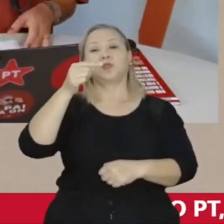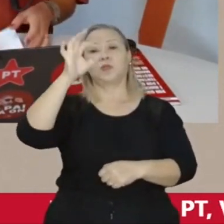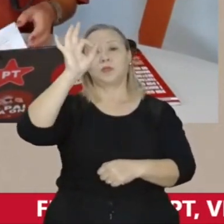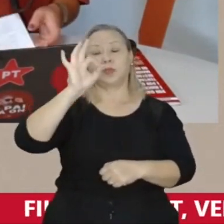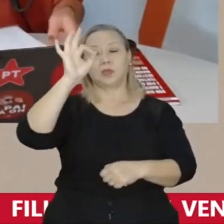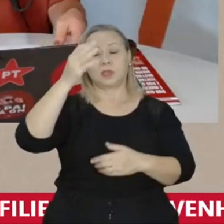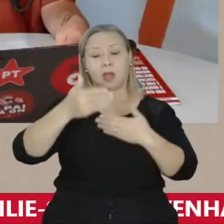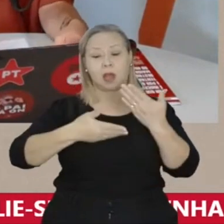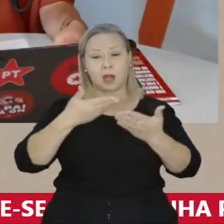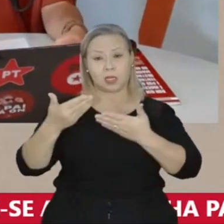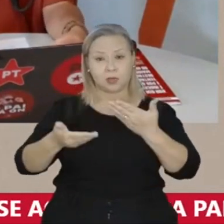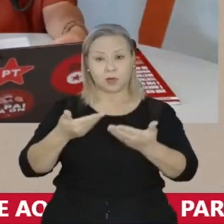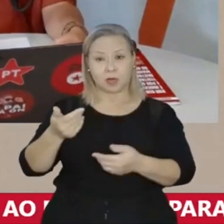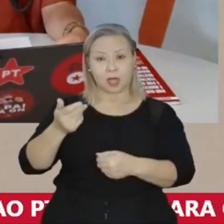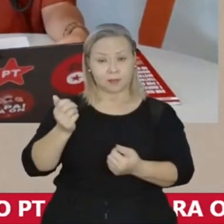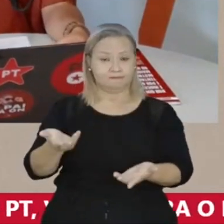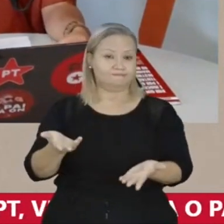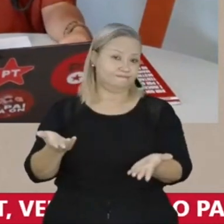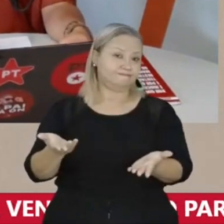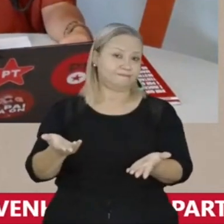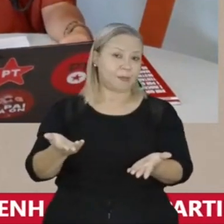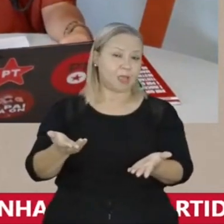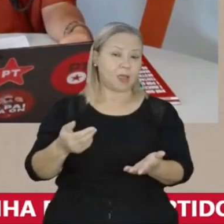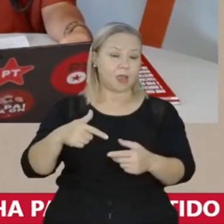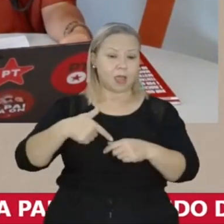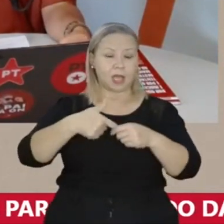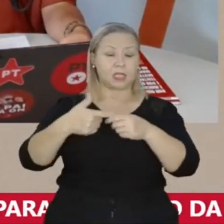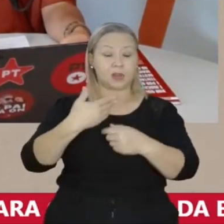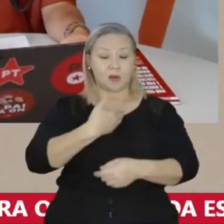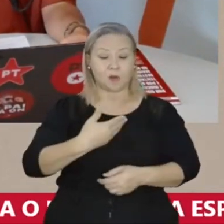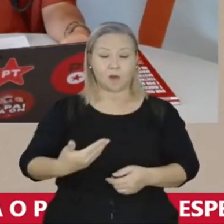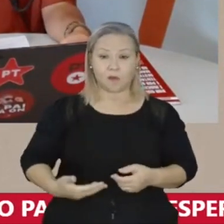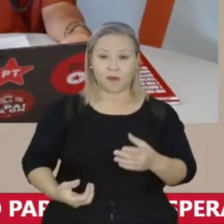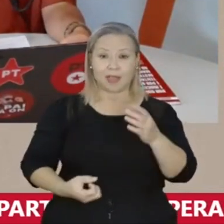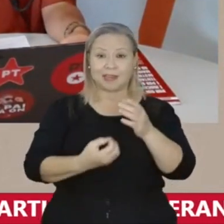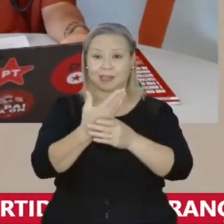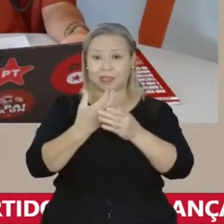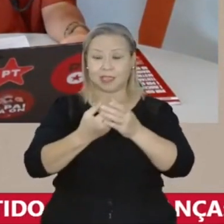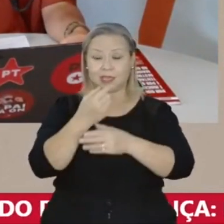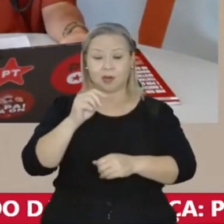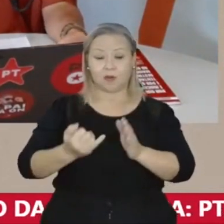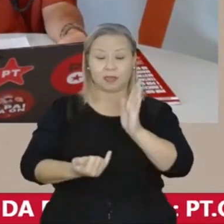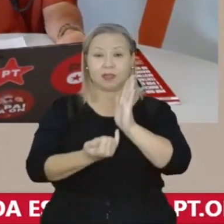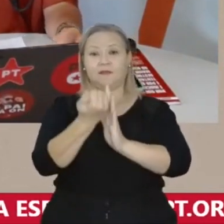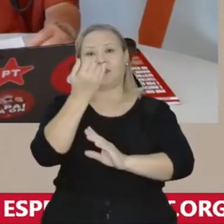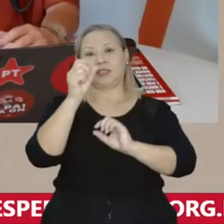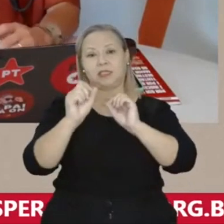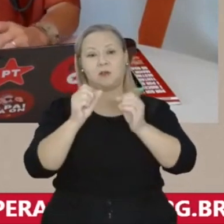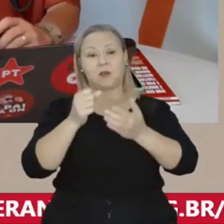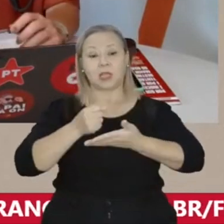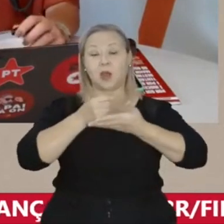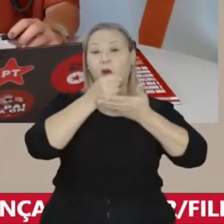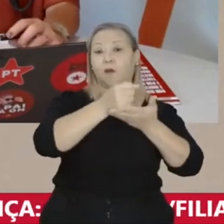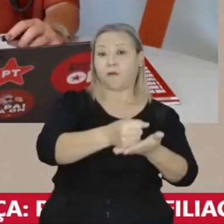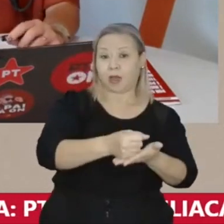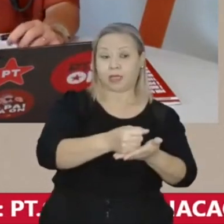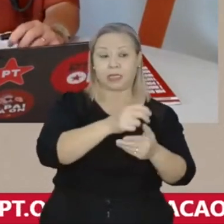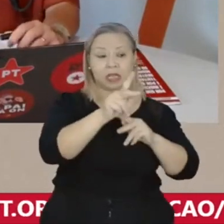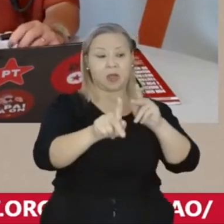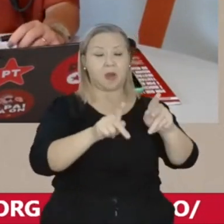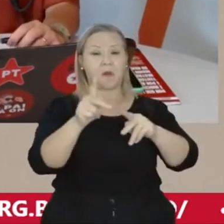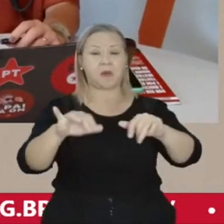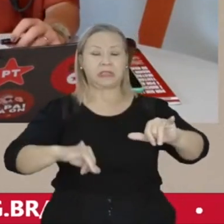gasolina, ou seja, o governo é um dos principais causadores diretos dessa inflação que vem pelo lado da oferta, enquanto a população